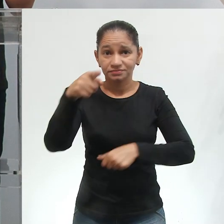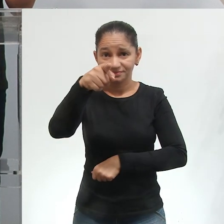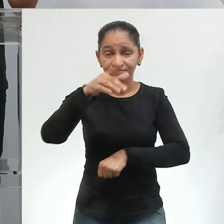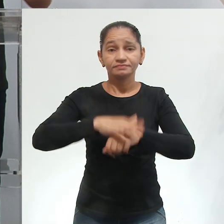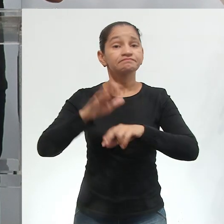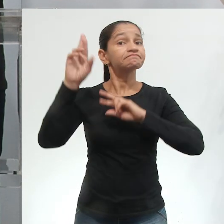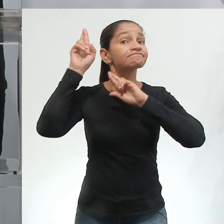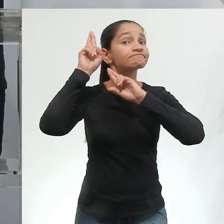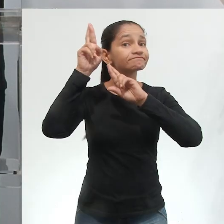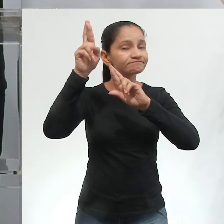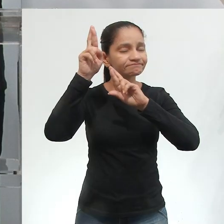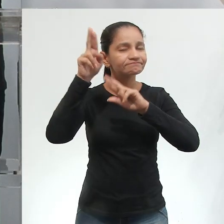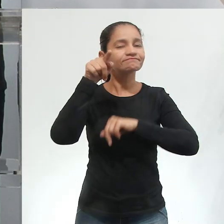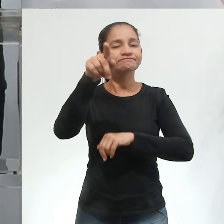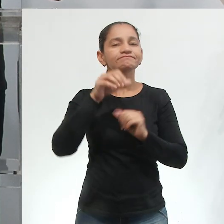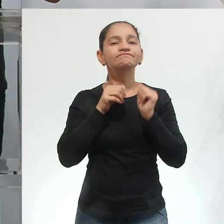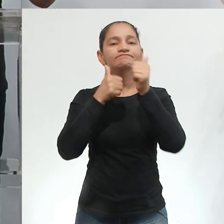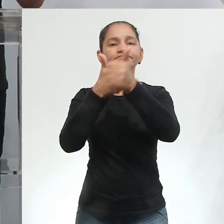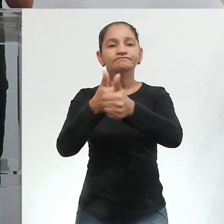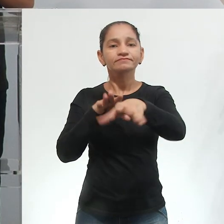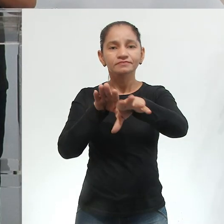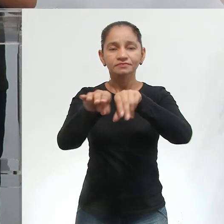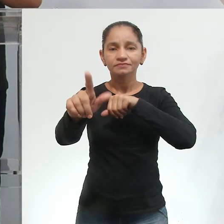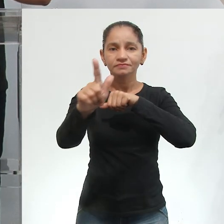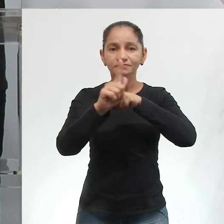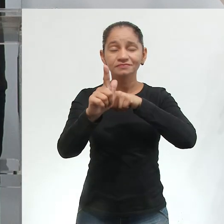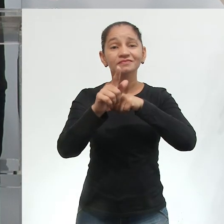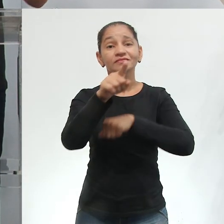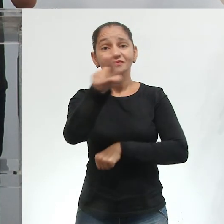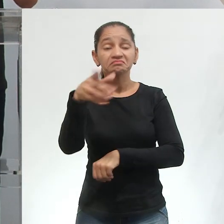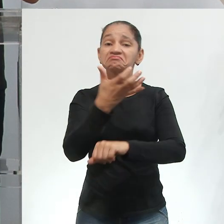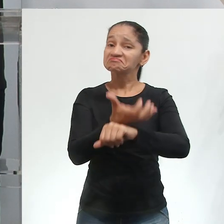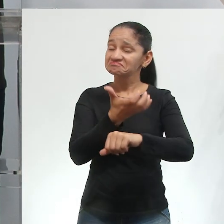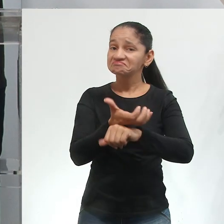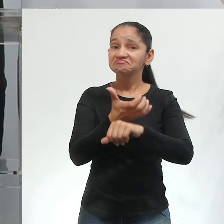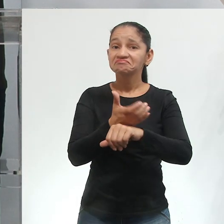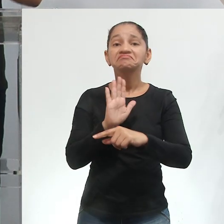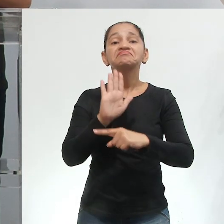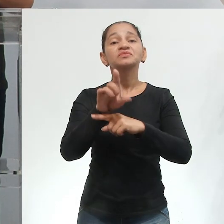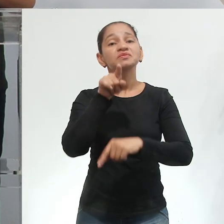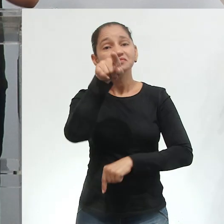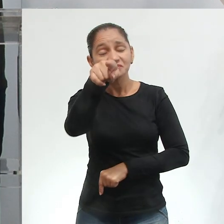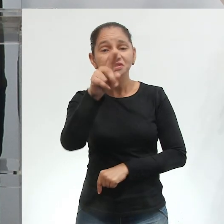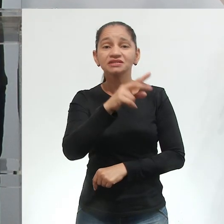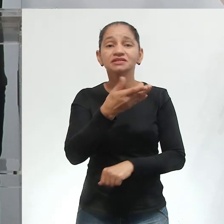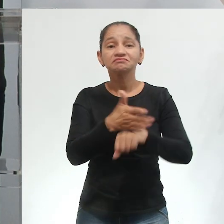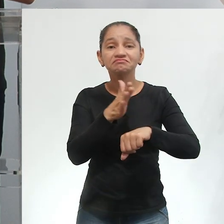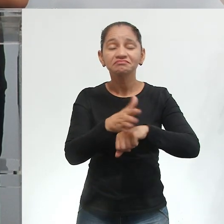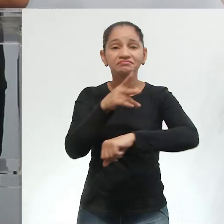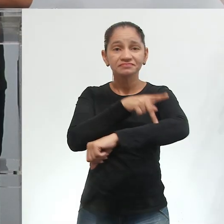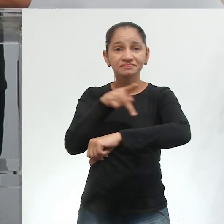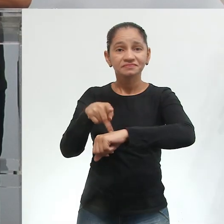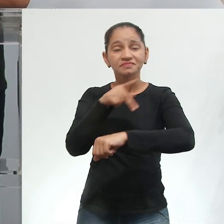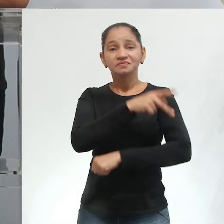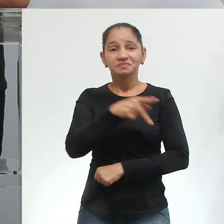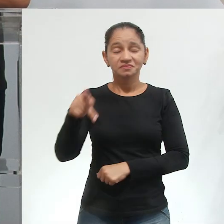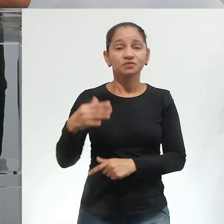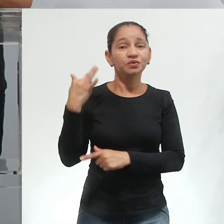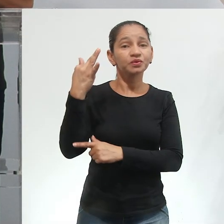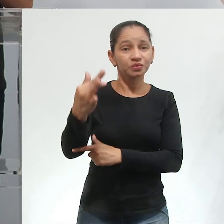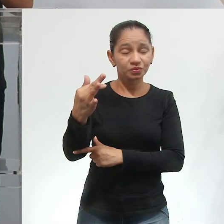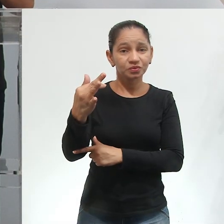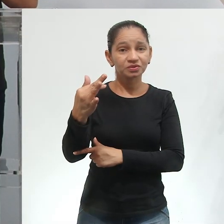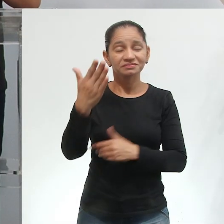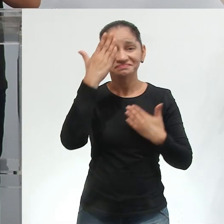para vocês um percurso nessa graduação muito bom e que essa disciplina possa contribuir muito para a sua prática docente como